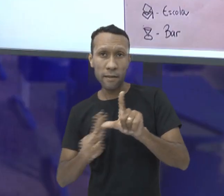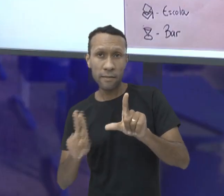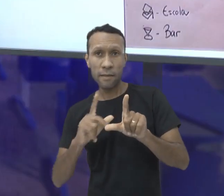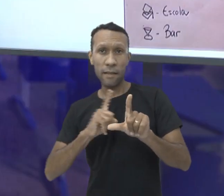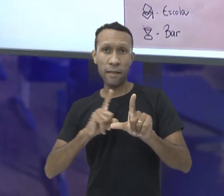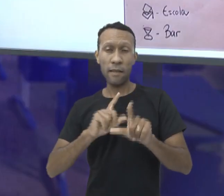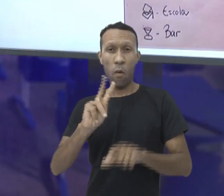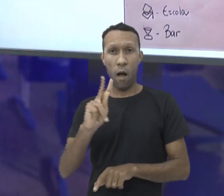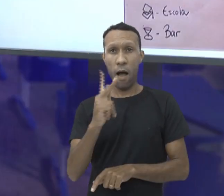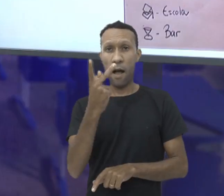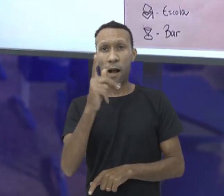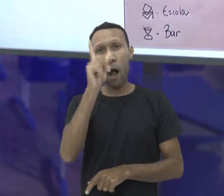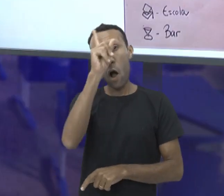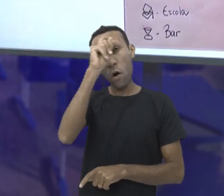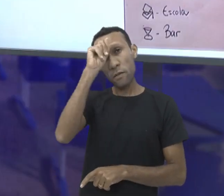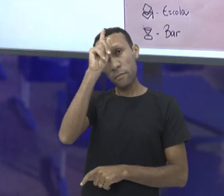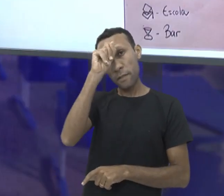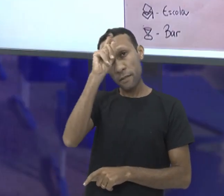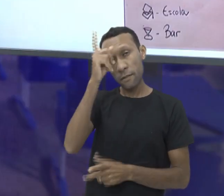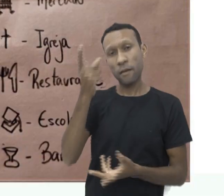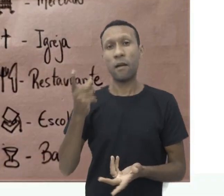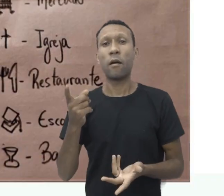hospital, a casinha